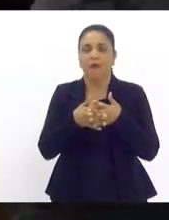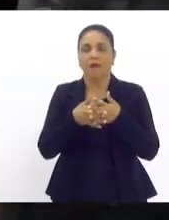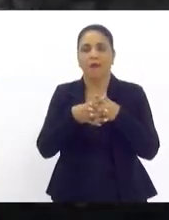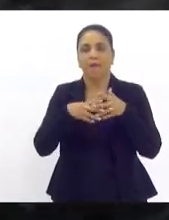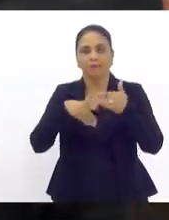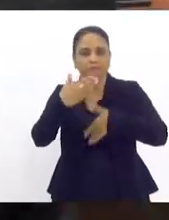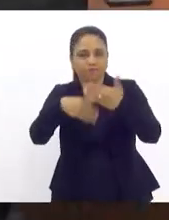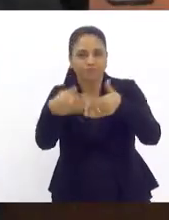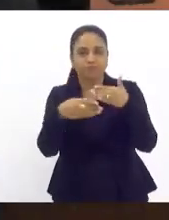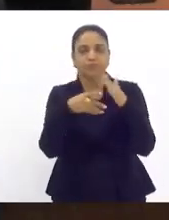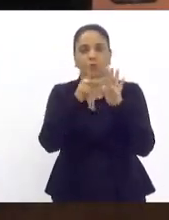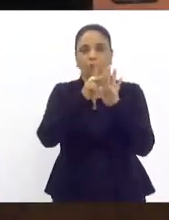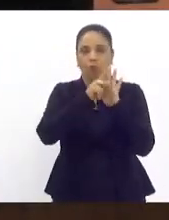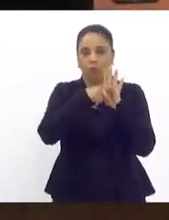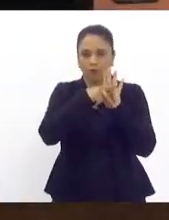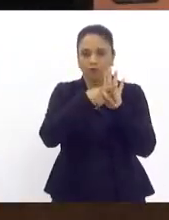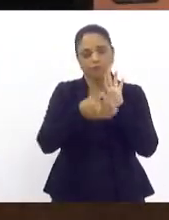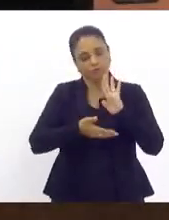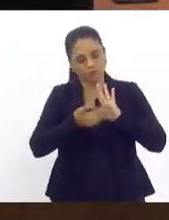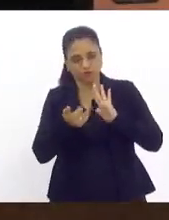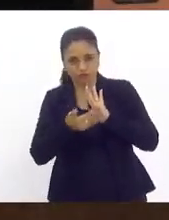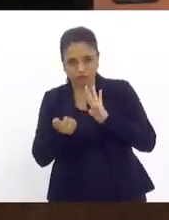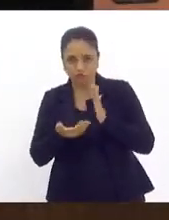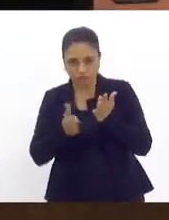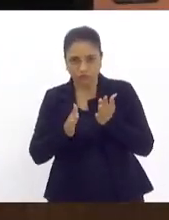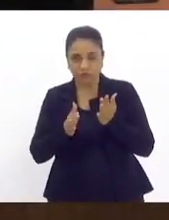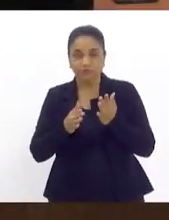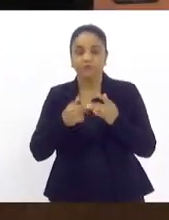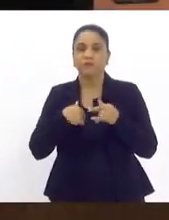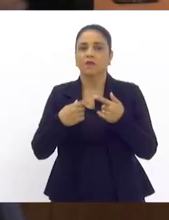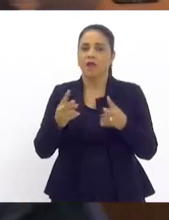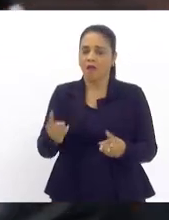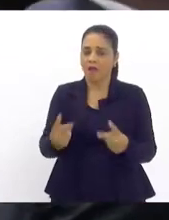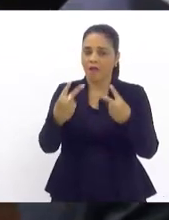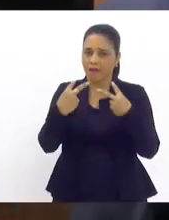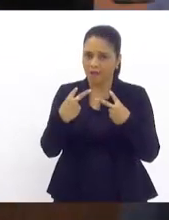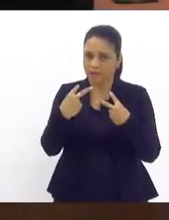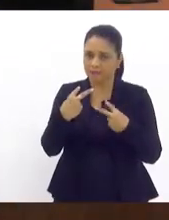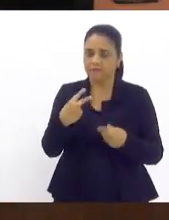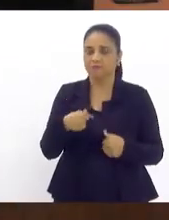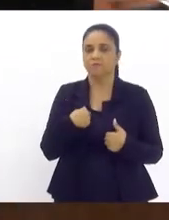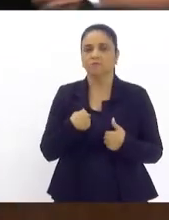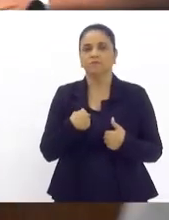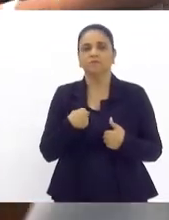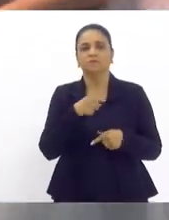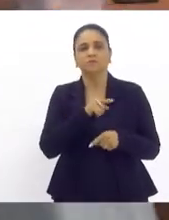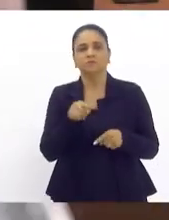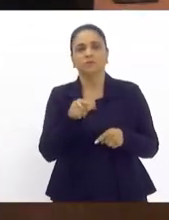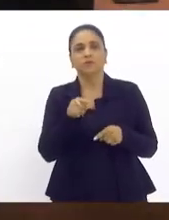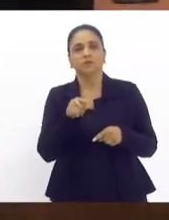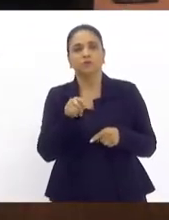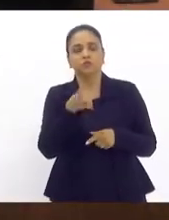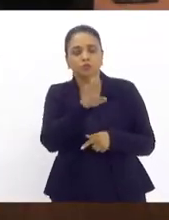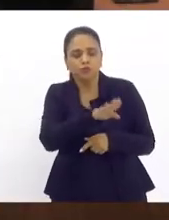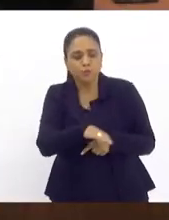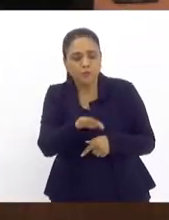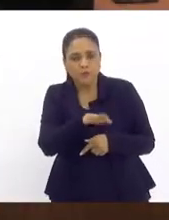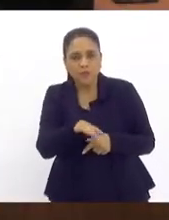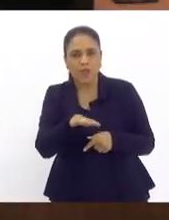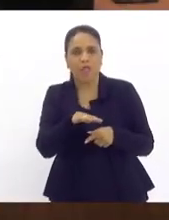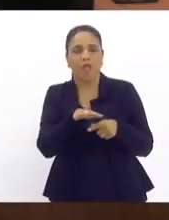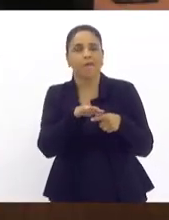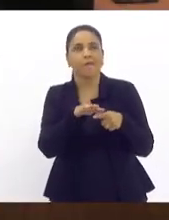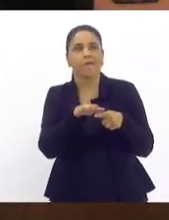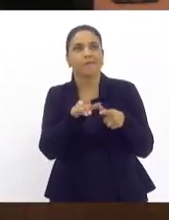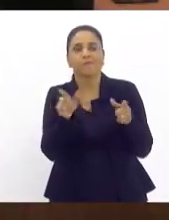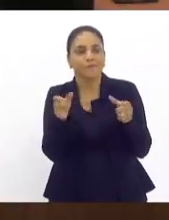as retiro. Mas muito pedindo, obrigado. Mas pedindo a Vossa Excelência só uma atenção que Vossa Excelência já teve na questão dos pequenos produtores, para